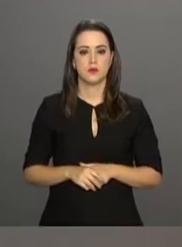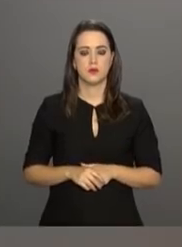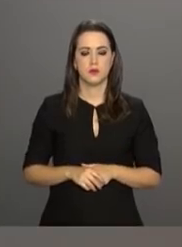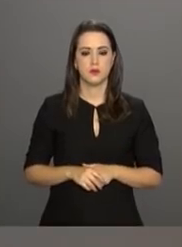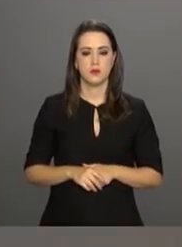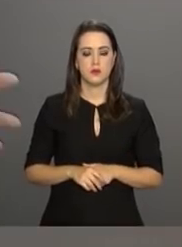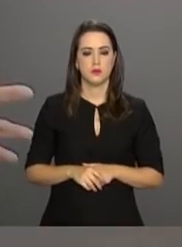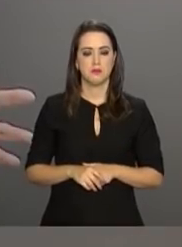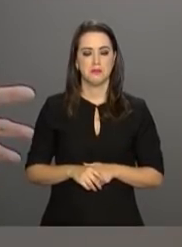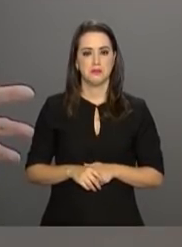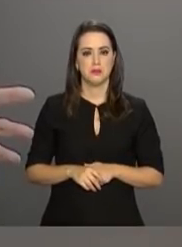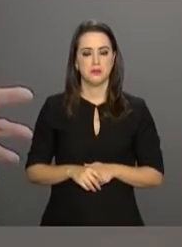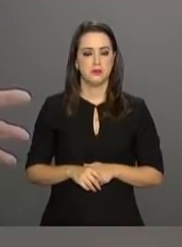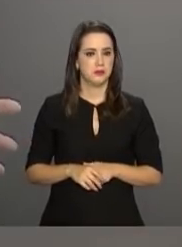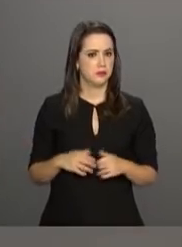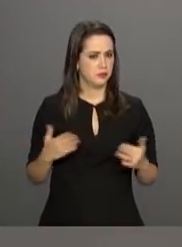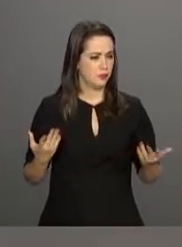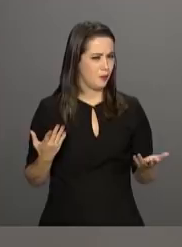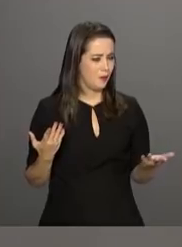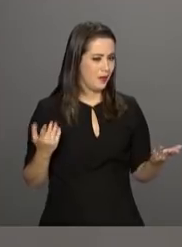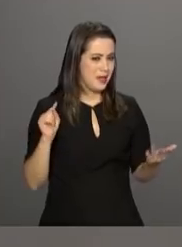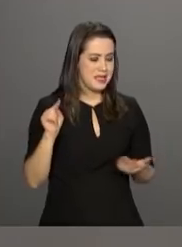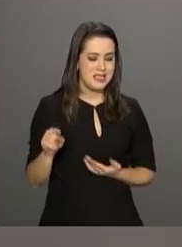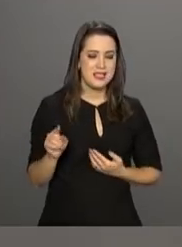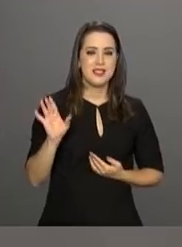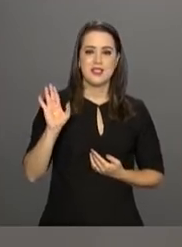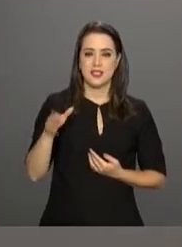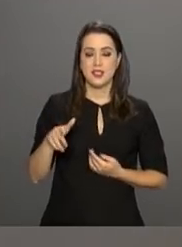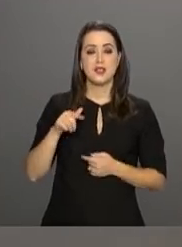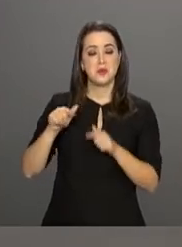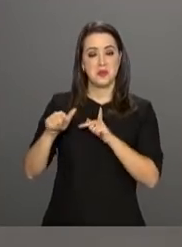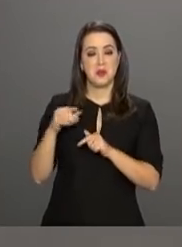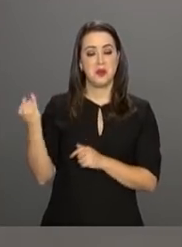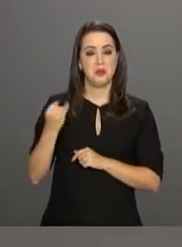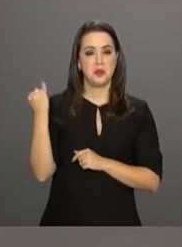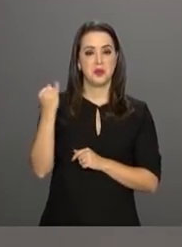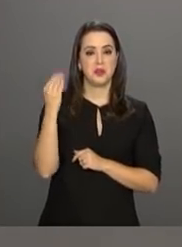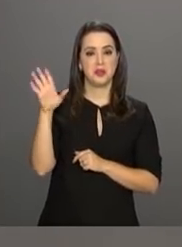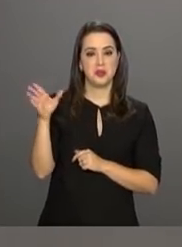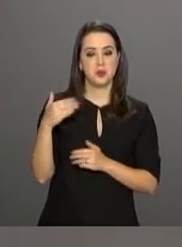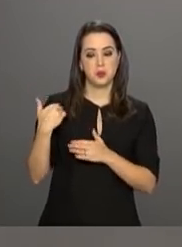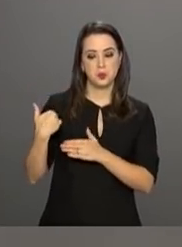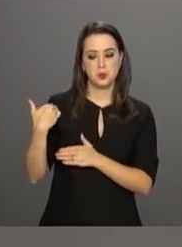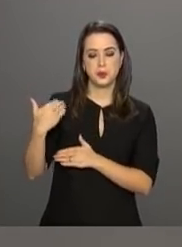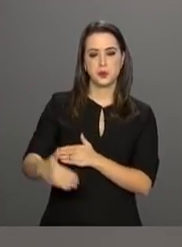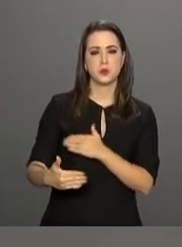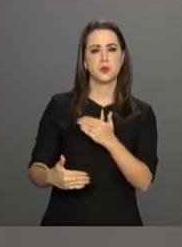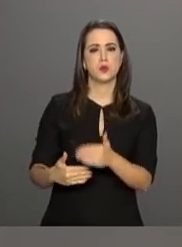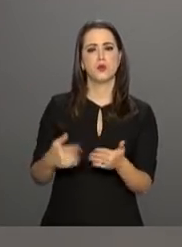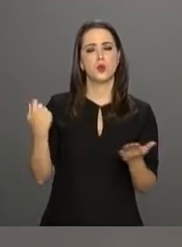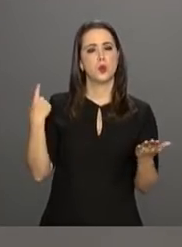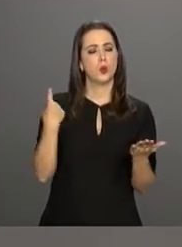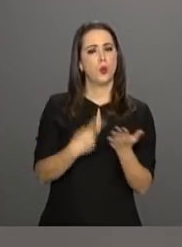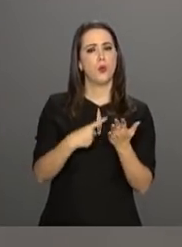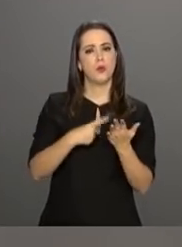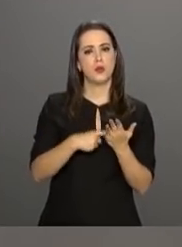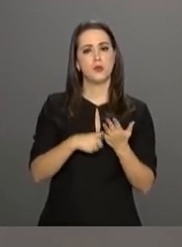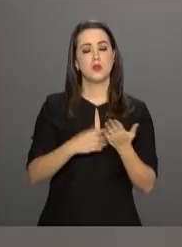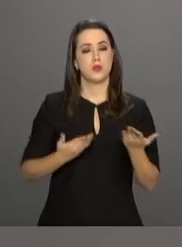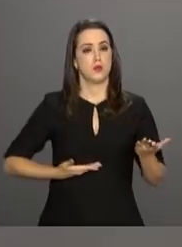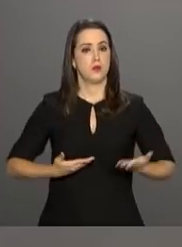deais Este é precisamente mais um passo concreto da consolidação de um